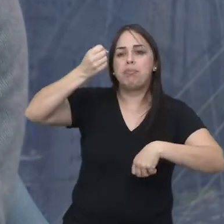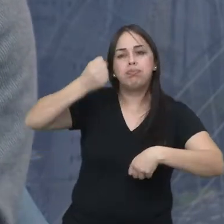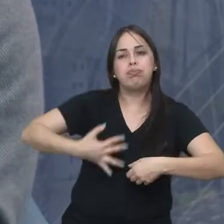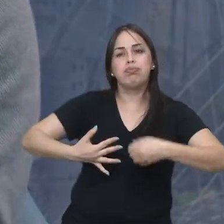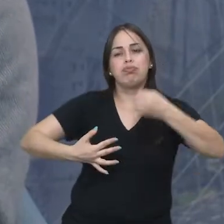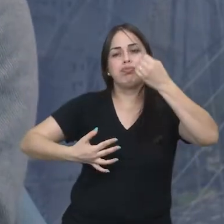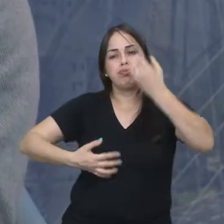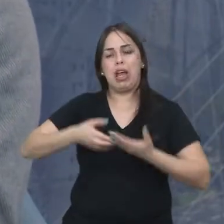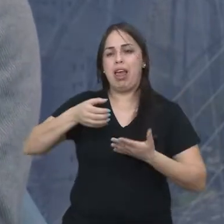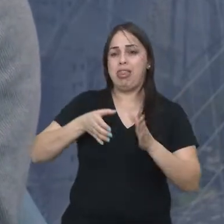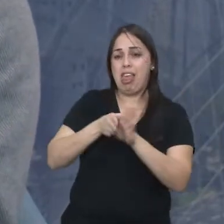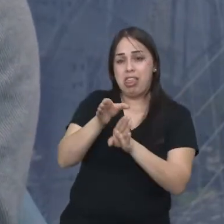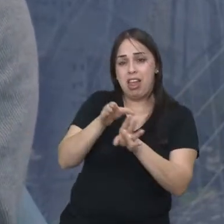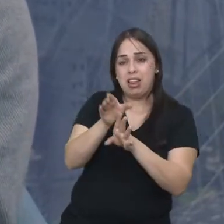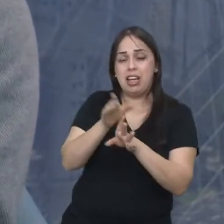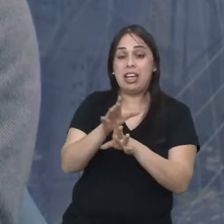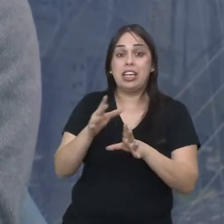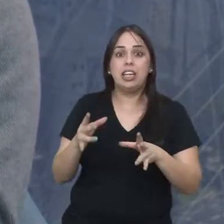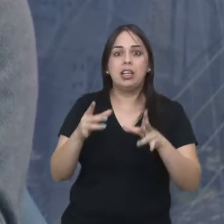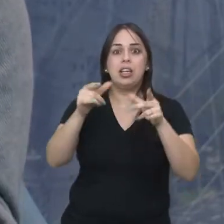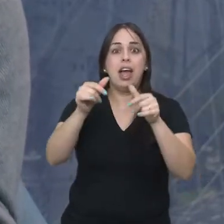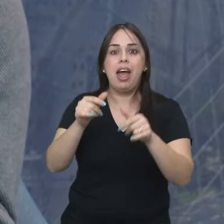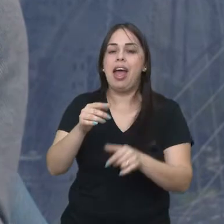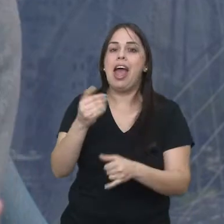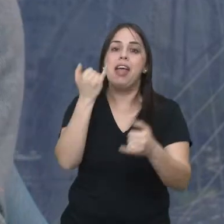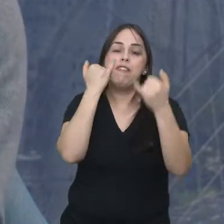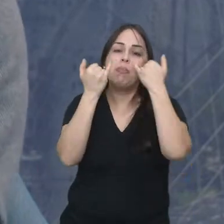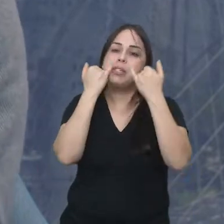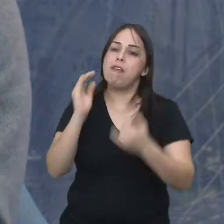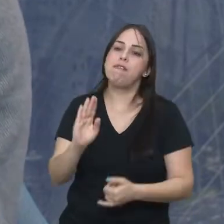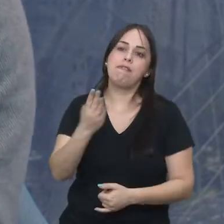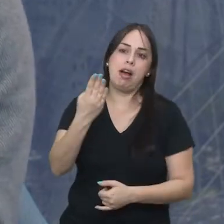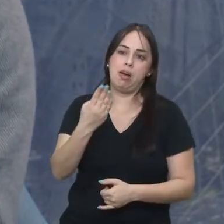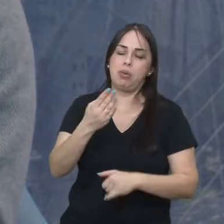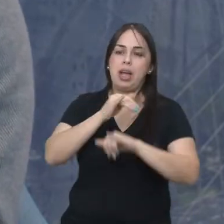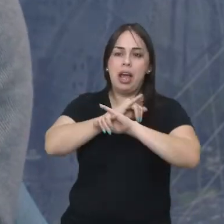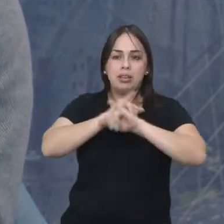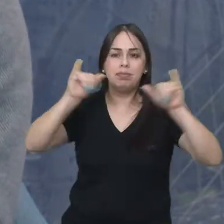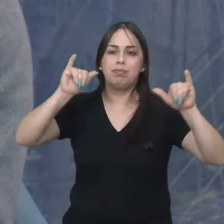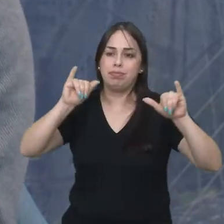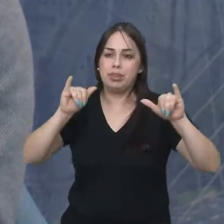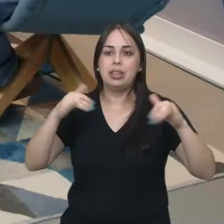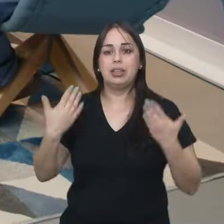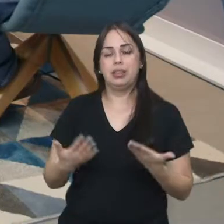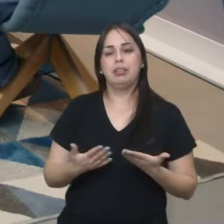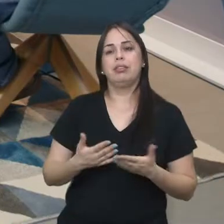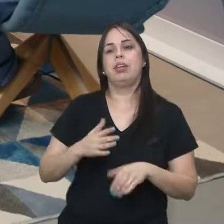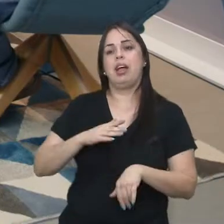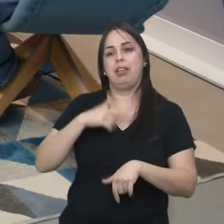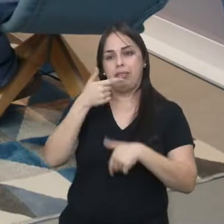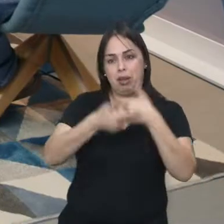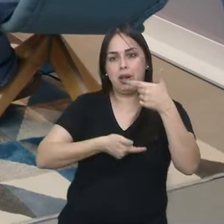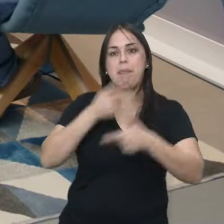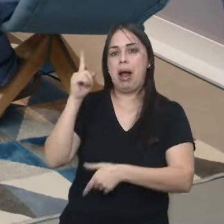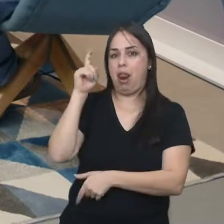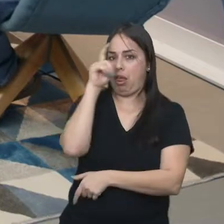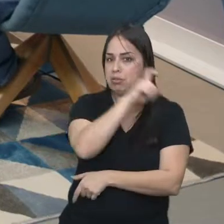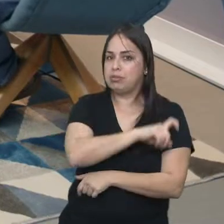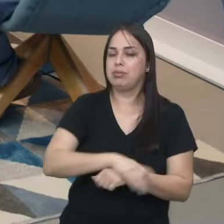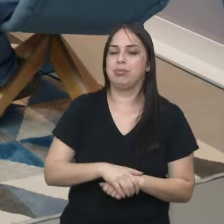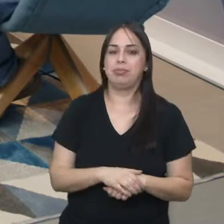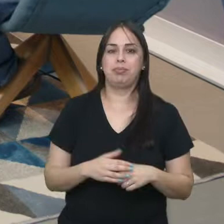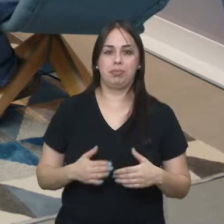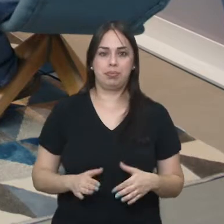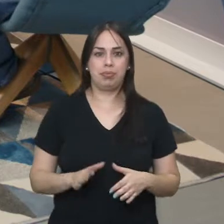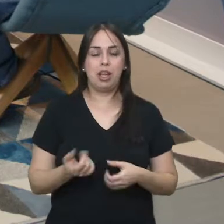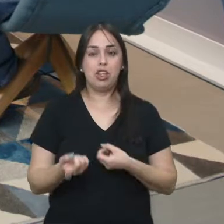tempo para orientar as pessoas que tudo aquilo não passava de disseminação de fake news. Então, isso deu um certo trabalhinho